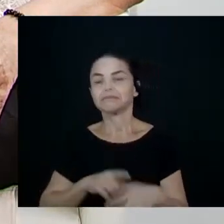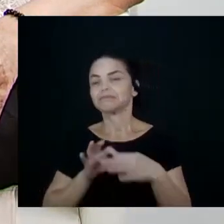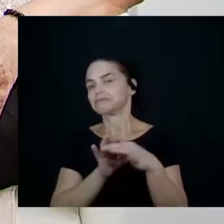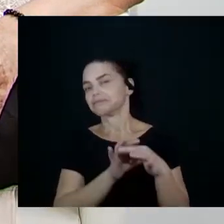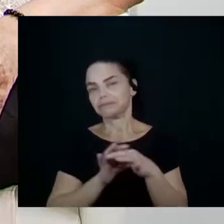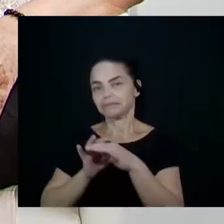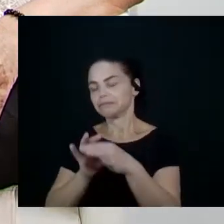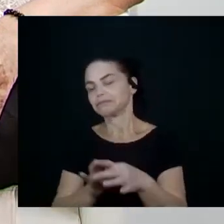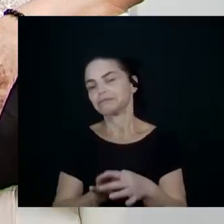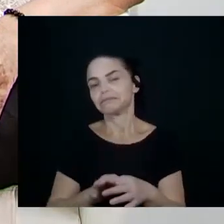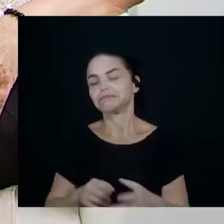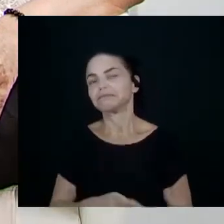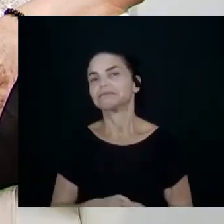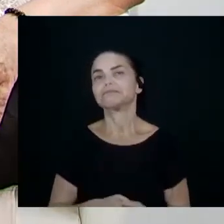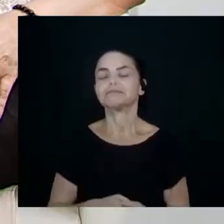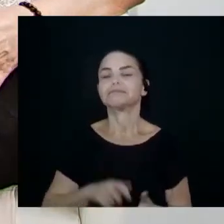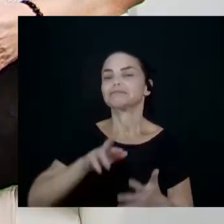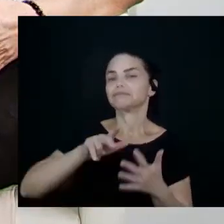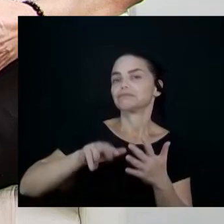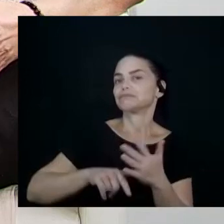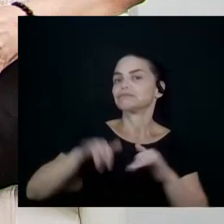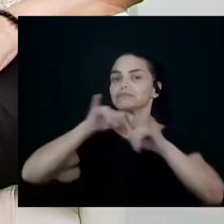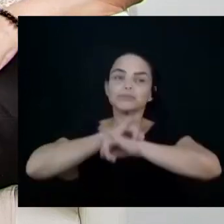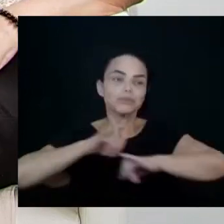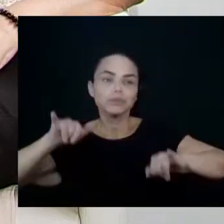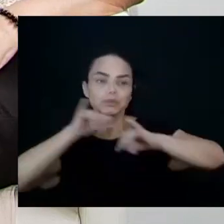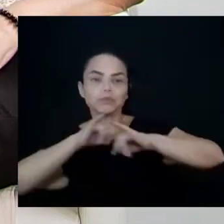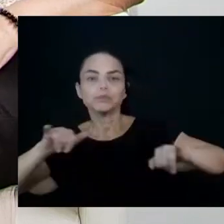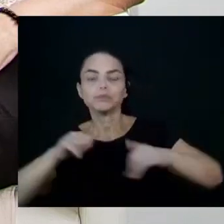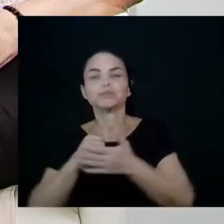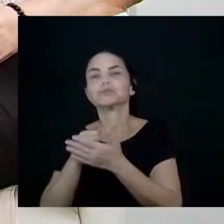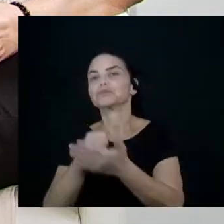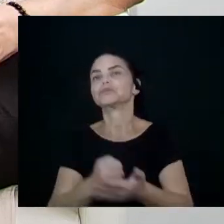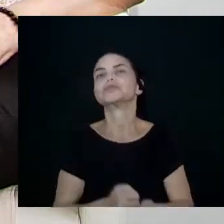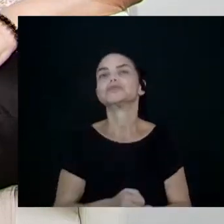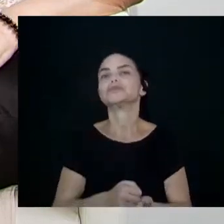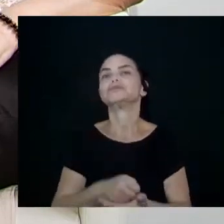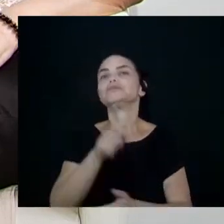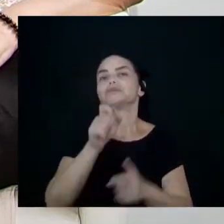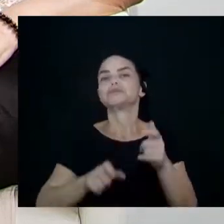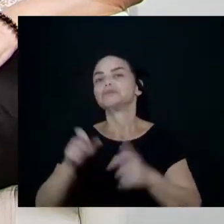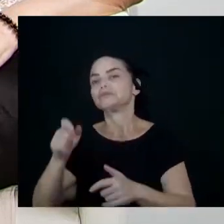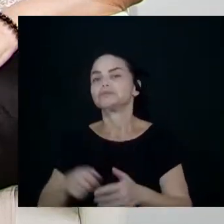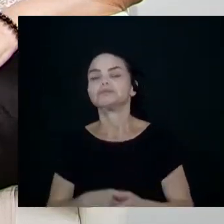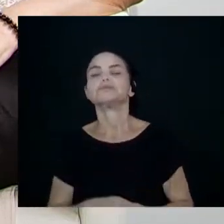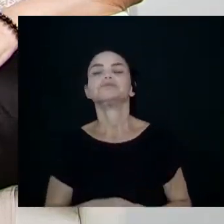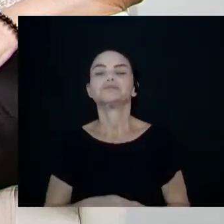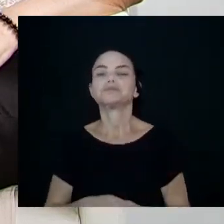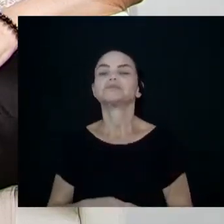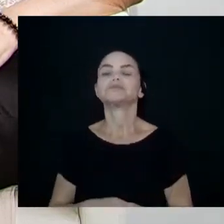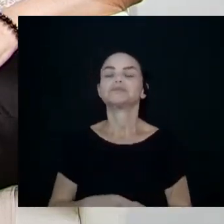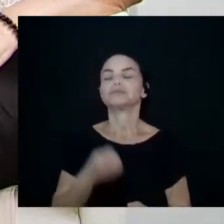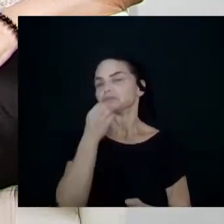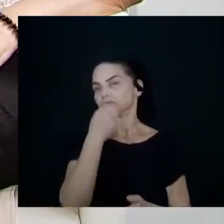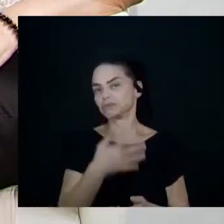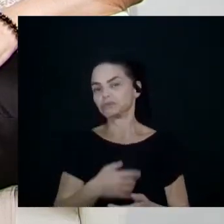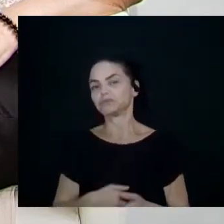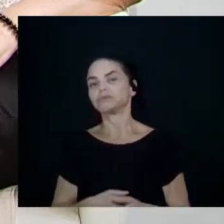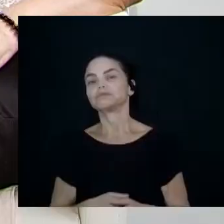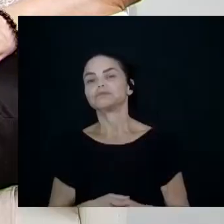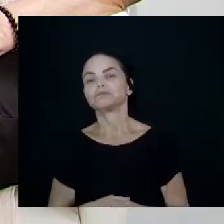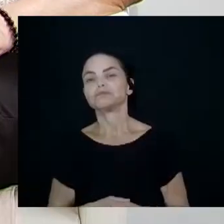mais se uniu, né? Nós fizemos várias campanhas aí, ajudamos várias pessoas e foi muito